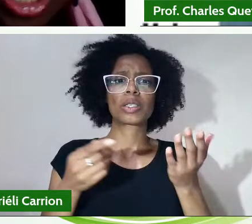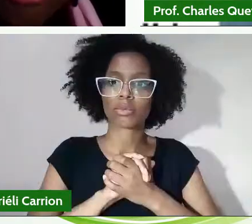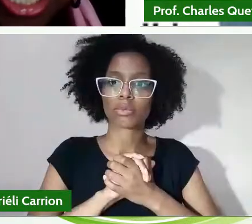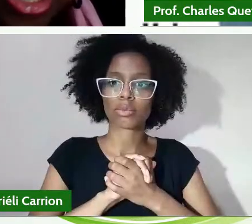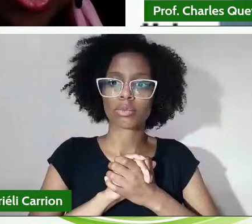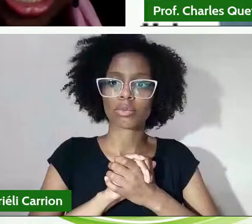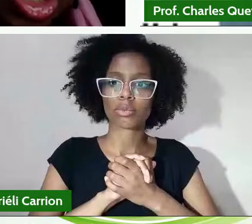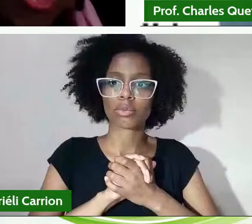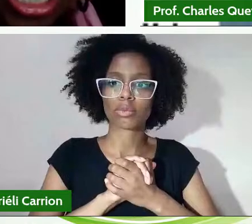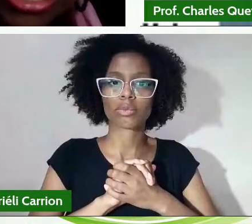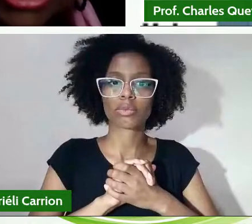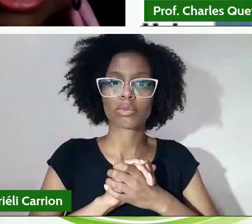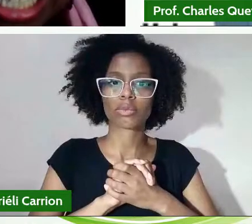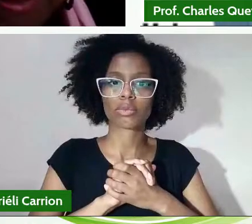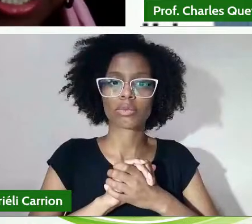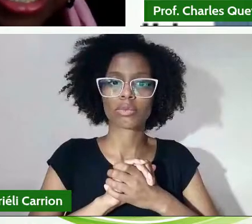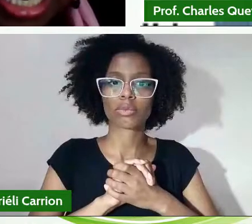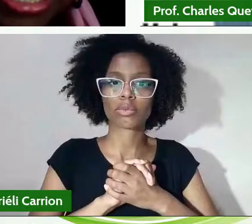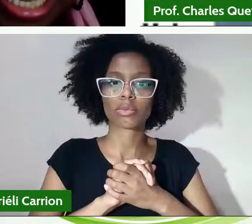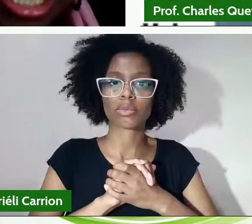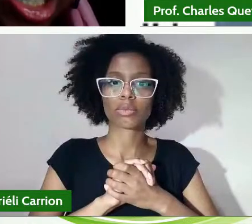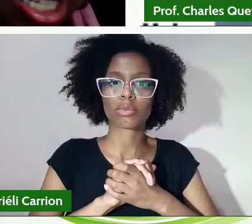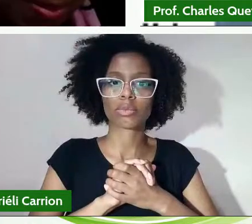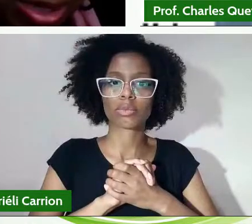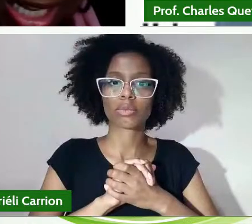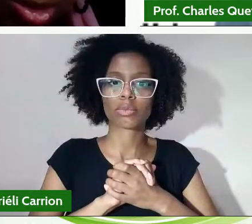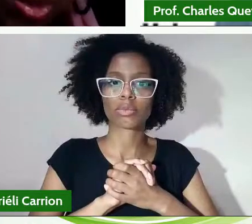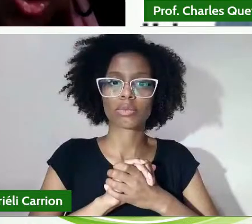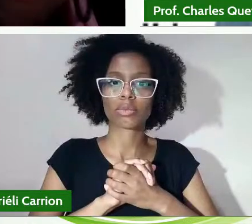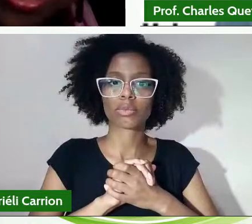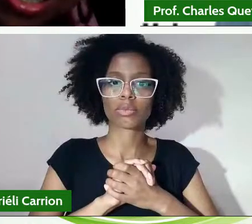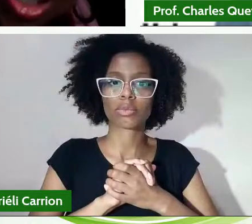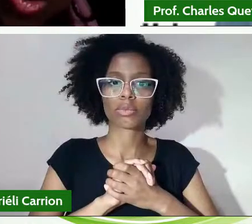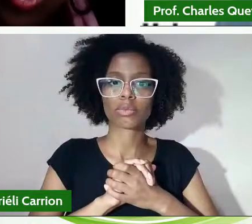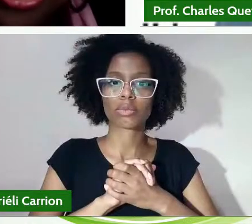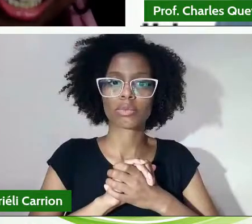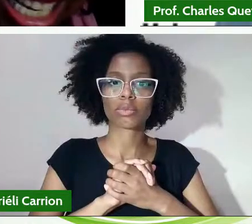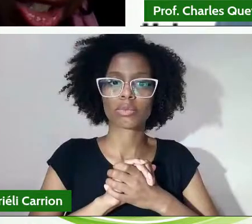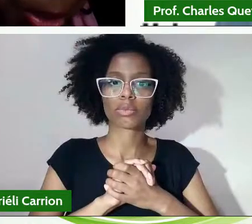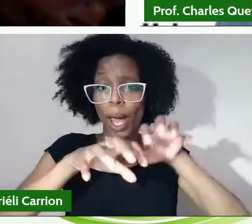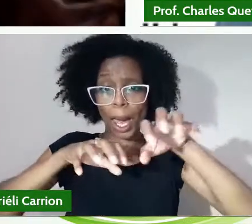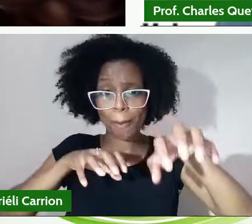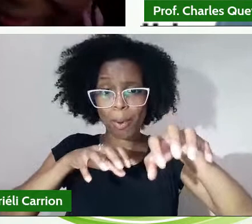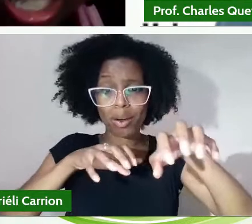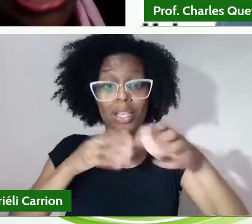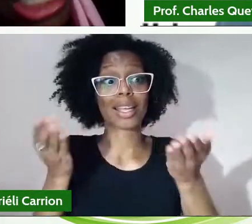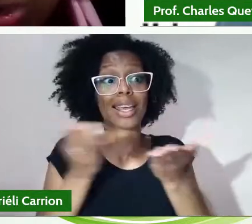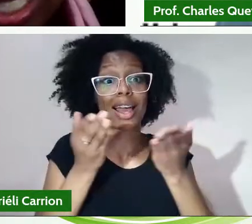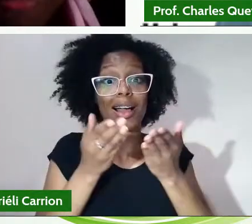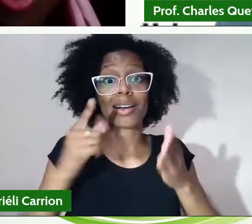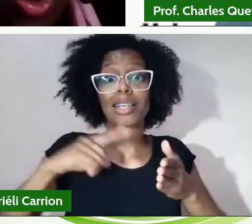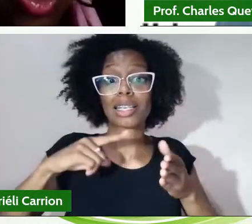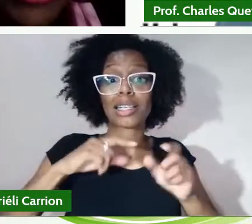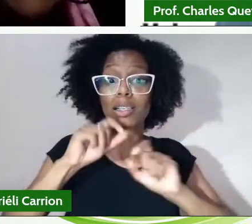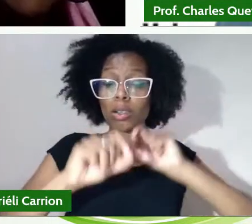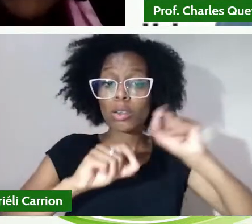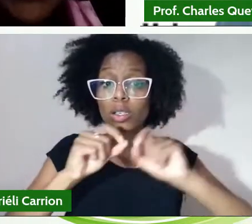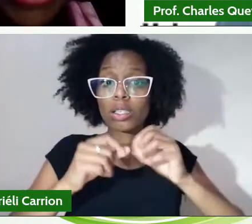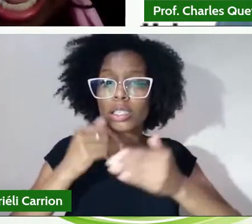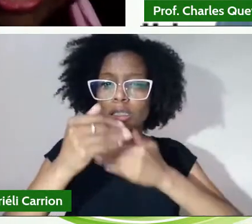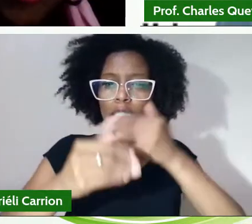hoje a gente está vendo que a gente vai ter que trazer para a centralidade desse processo de formação do docente e do